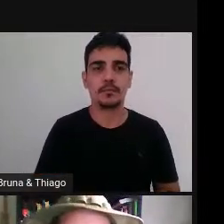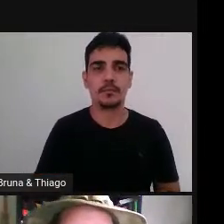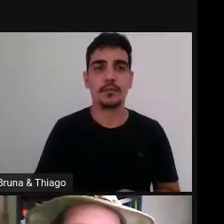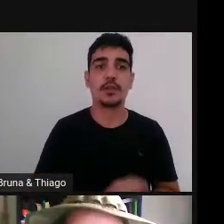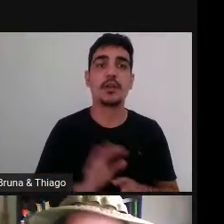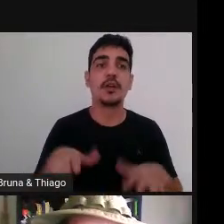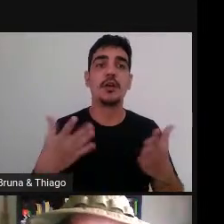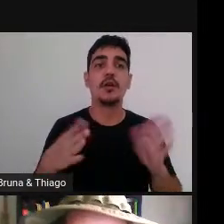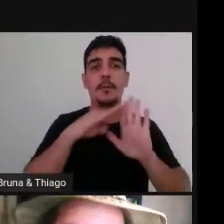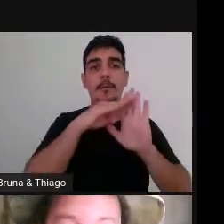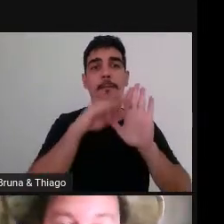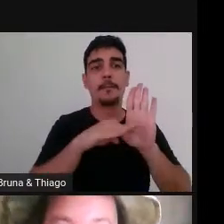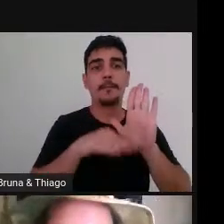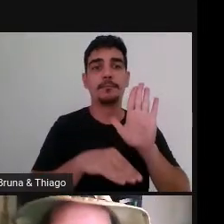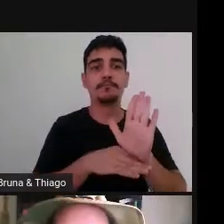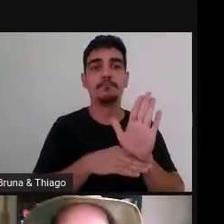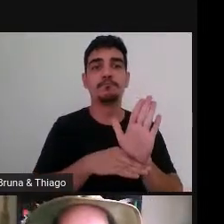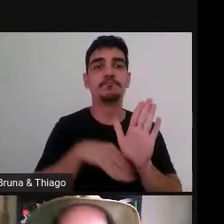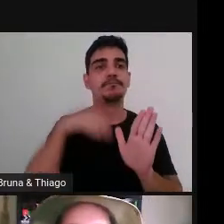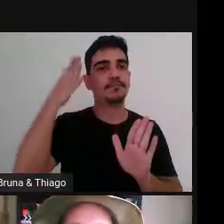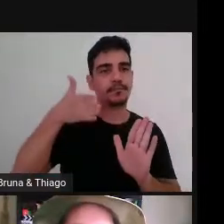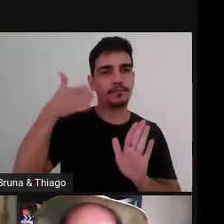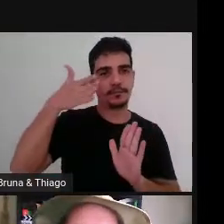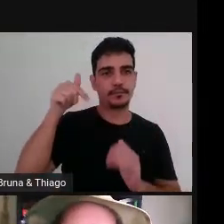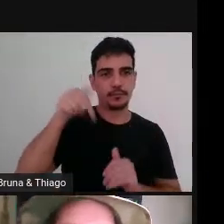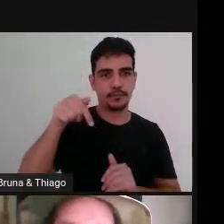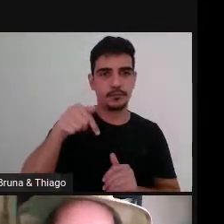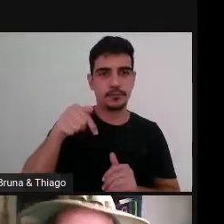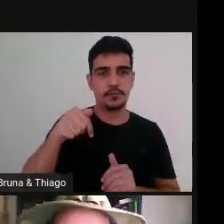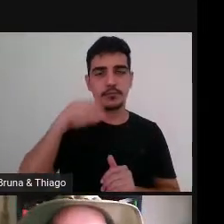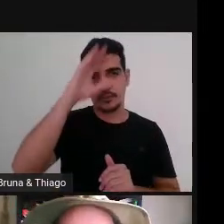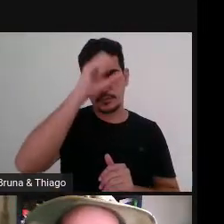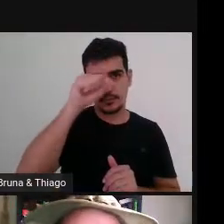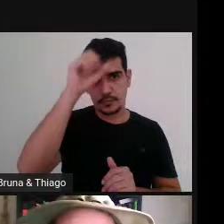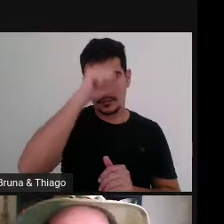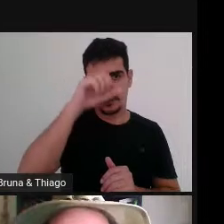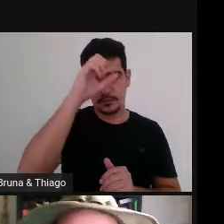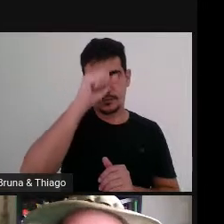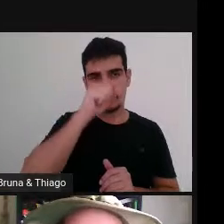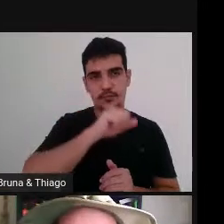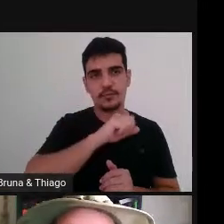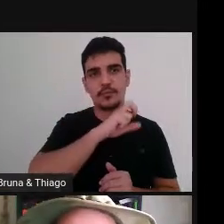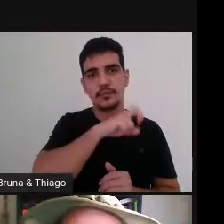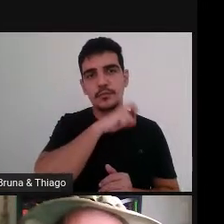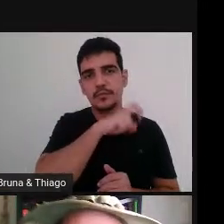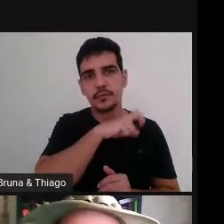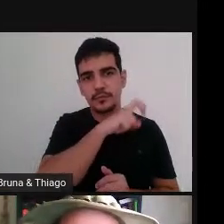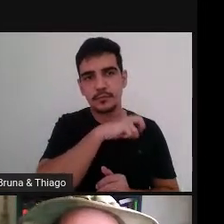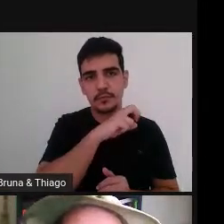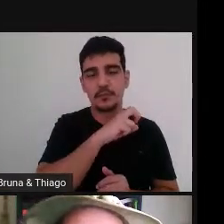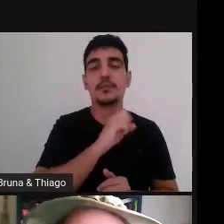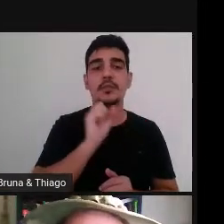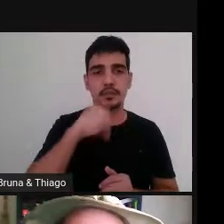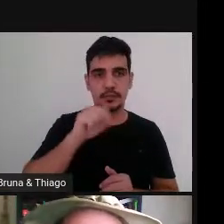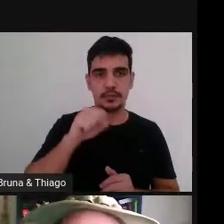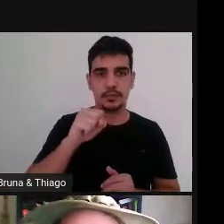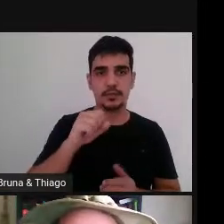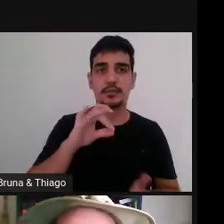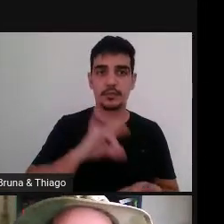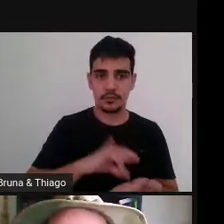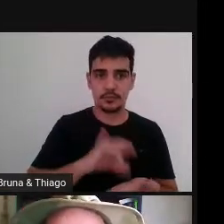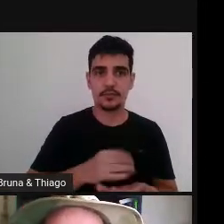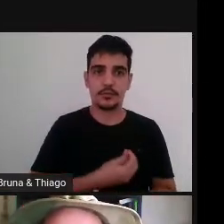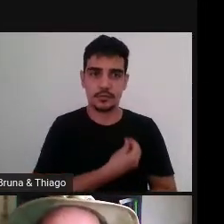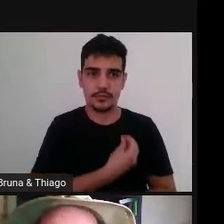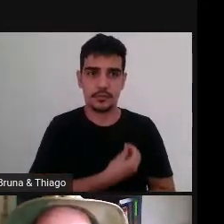motivo, né, que eu os trouxe aqui, saber aprender um pouquinho mais sobre animais peçonhentos. Isso é um caso real, recebi agora,